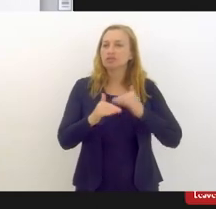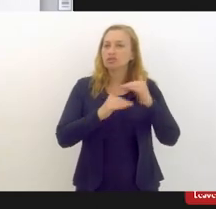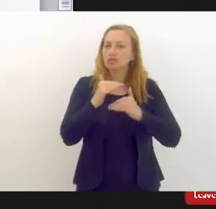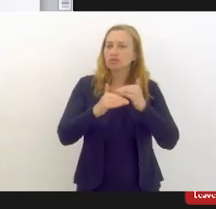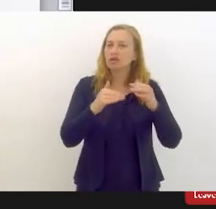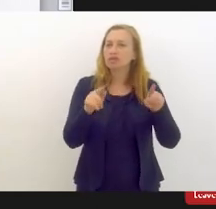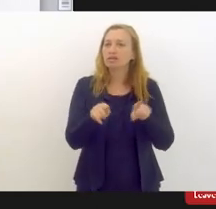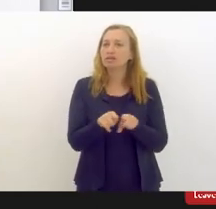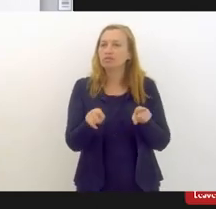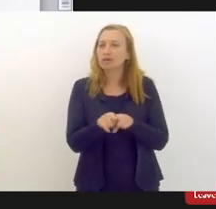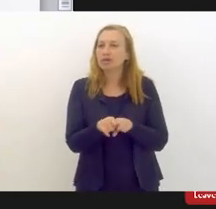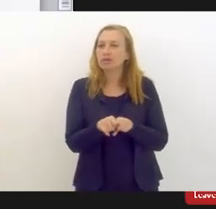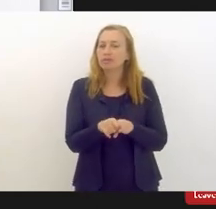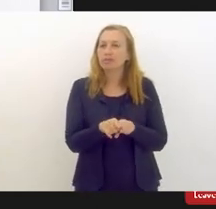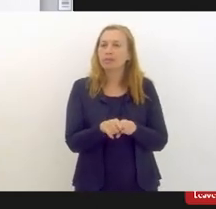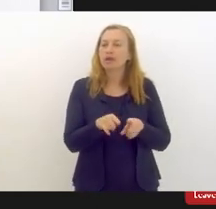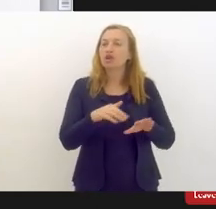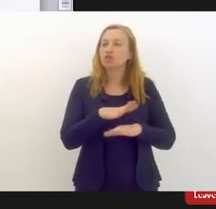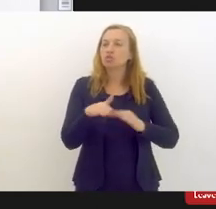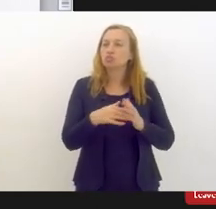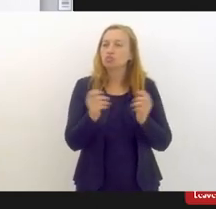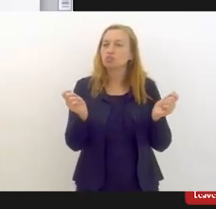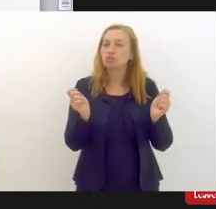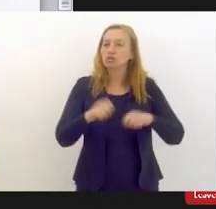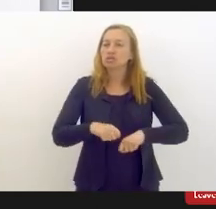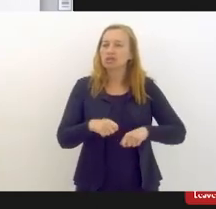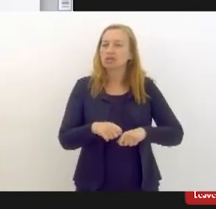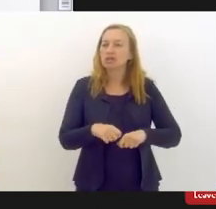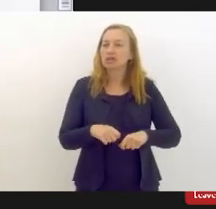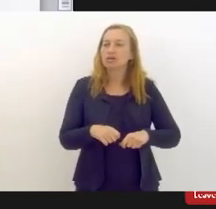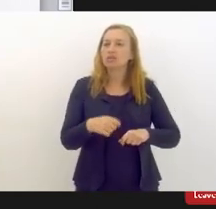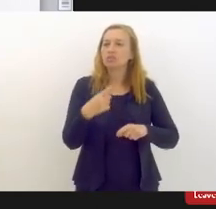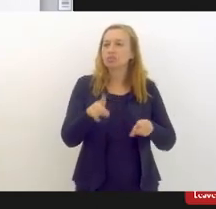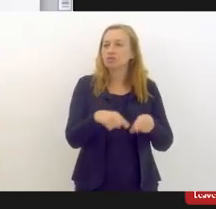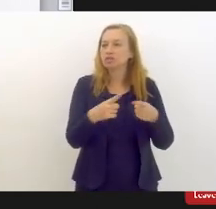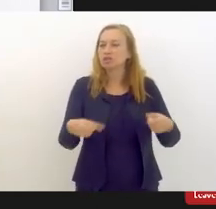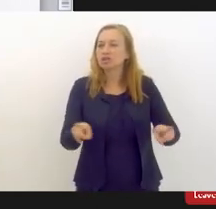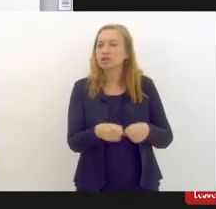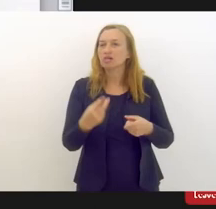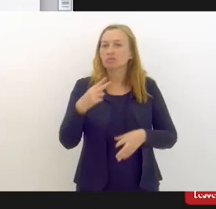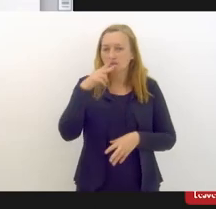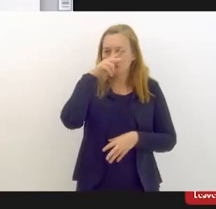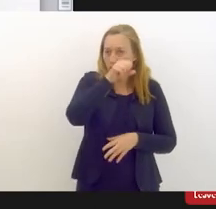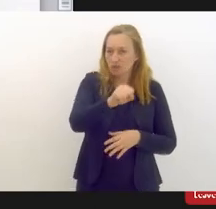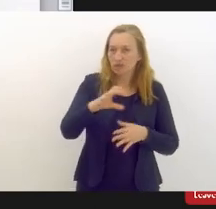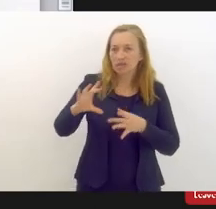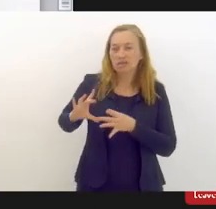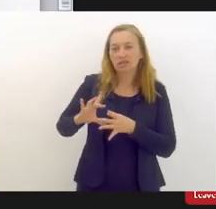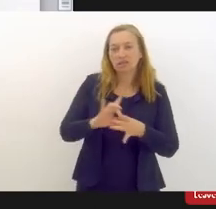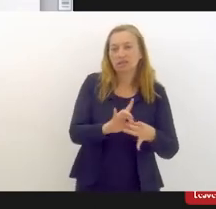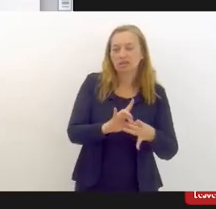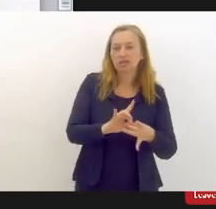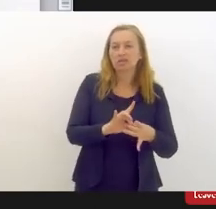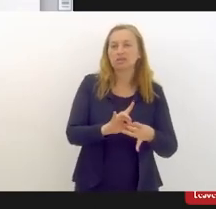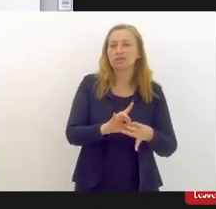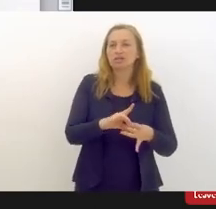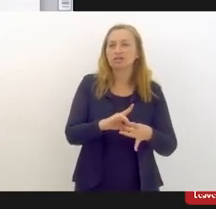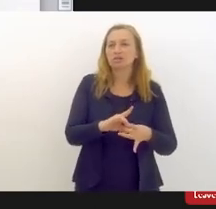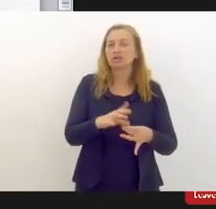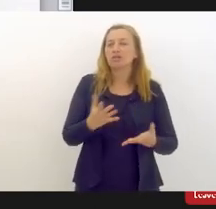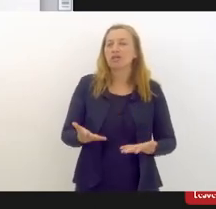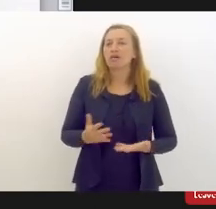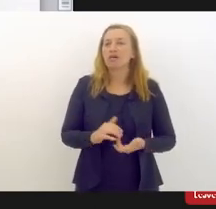desenvolver todo esse potencial musical, também fortalece vínculo e tem forte